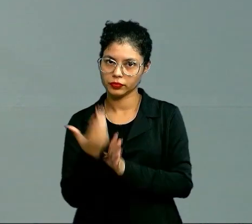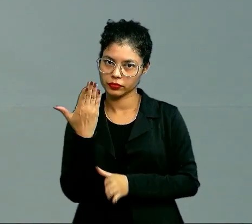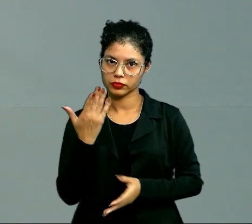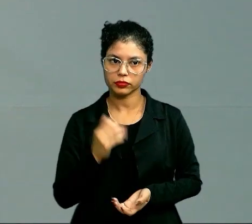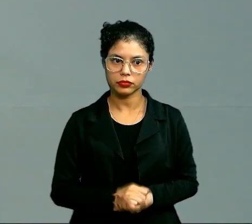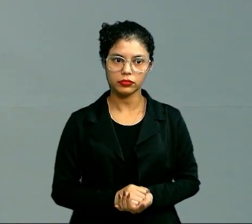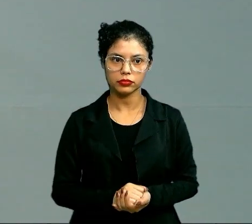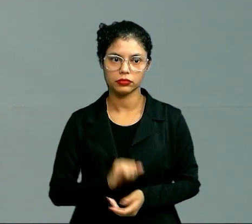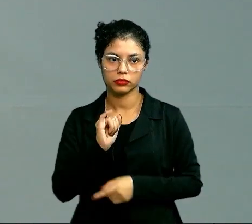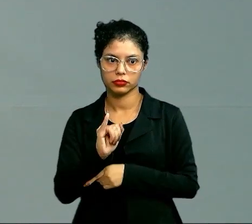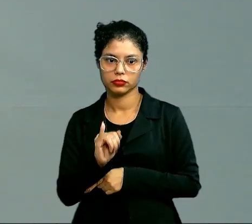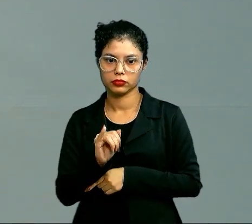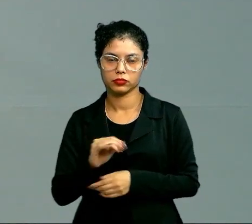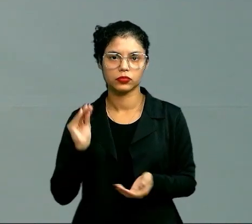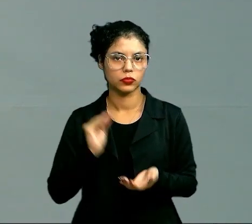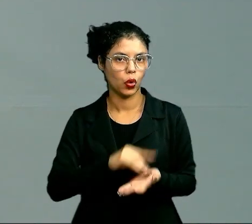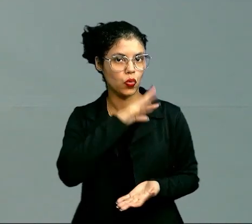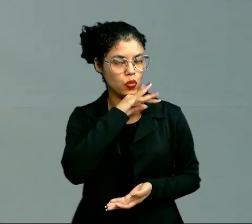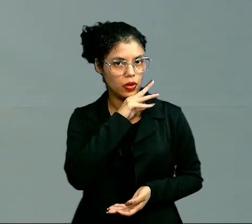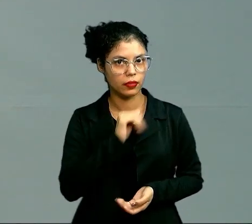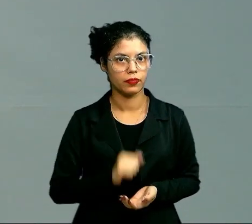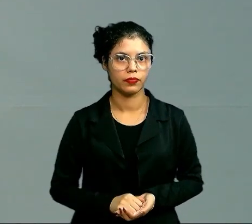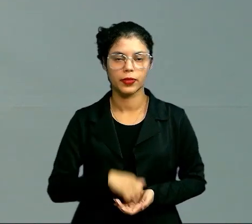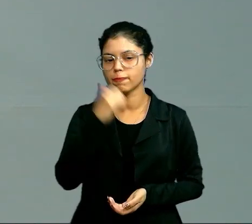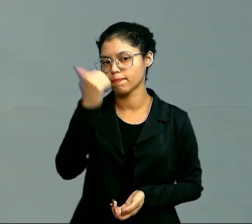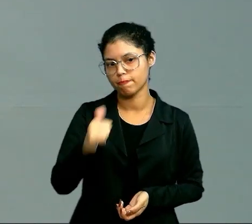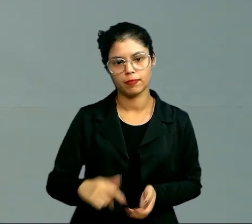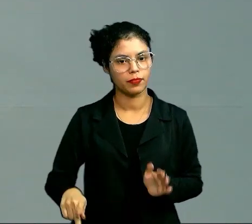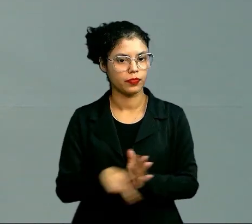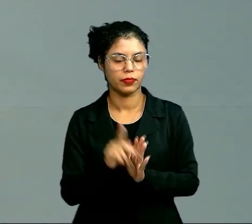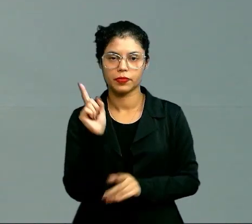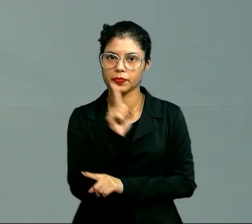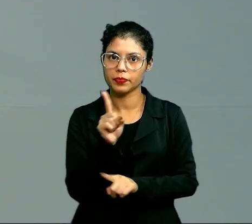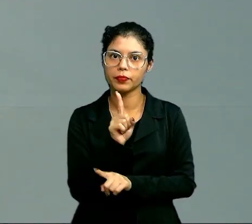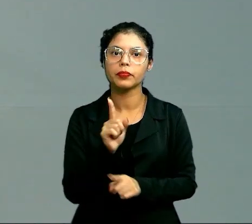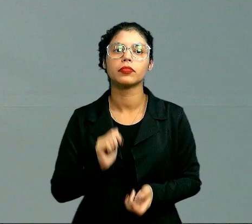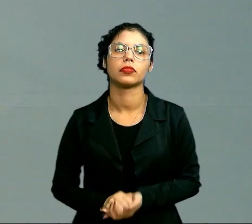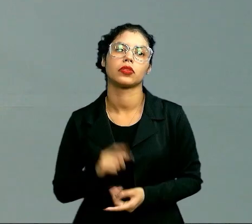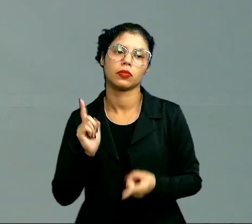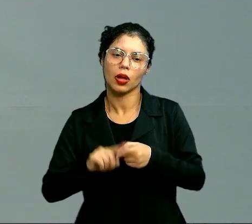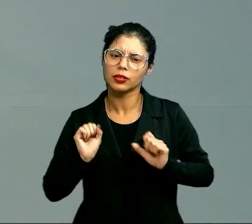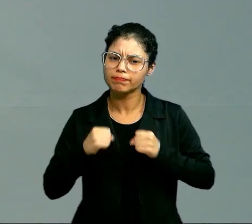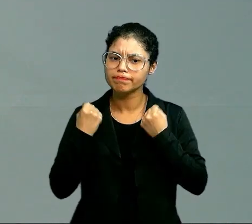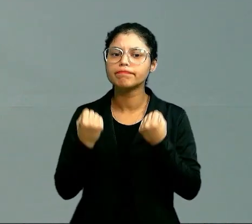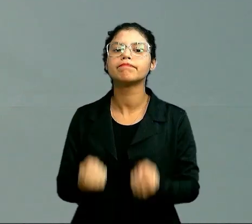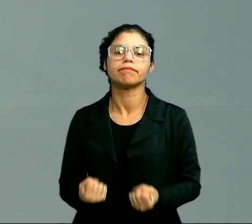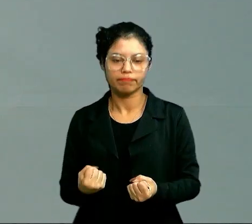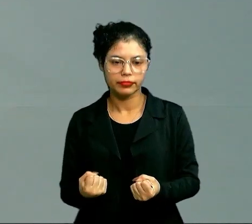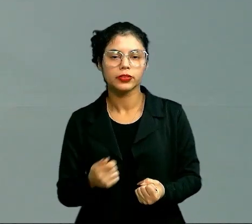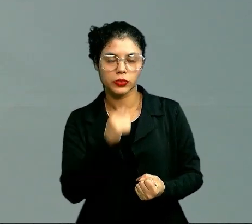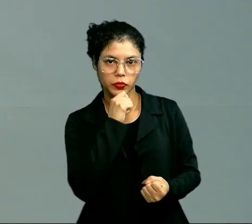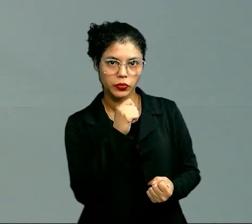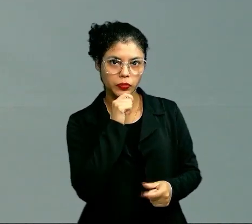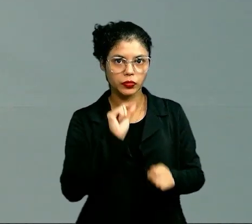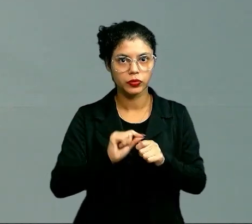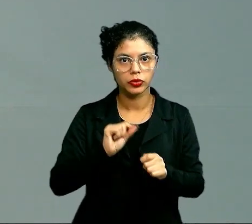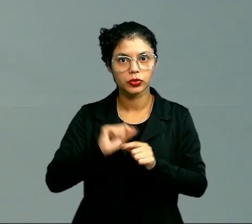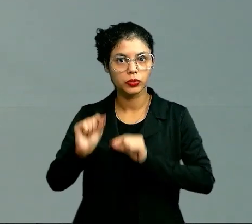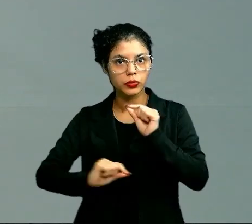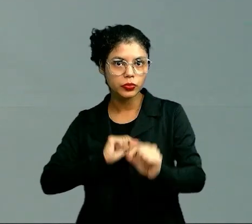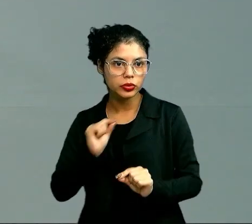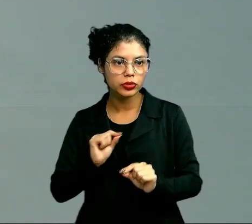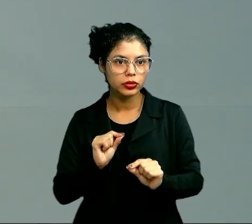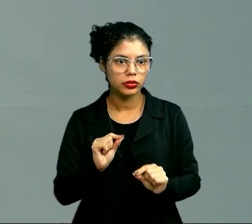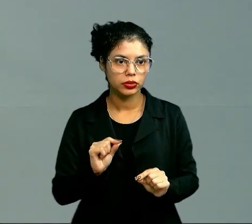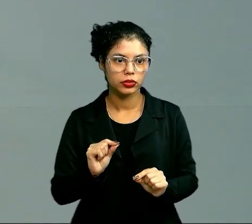torne ineficaz, não é válida, né? Porque o vírus, ele se torna mais resistente, né? Fazendo com que a vacina